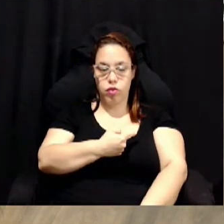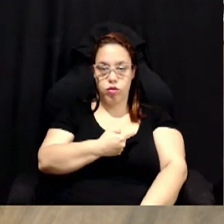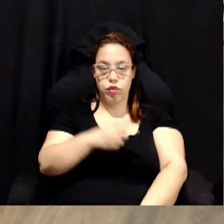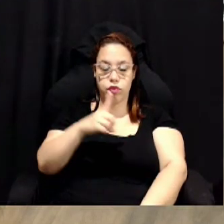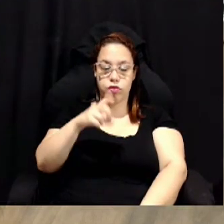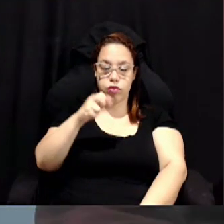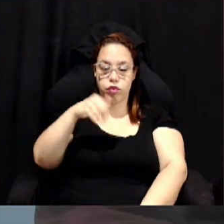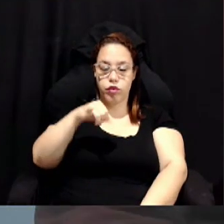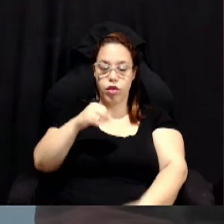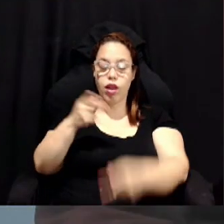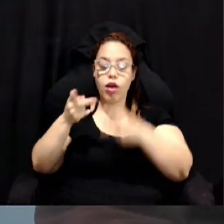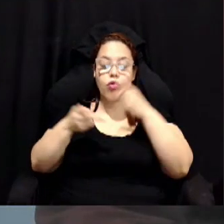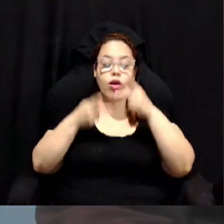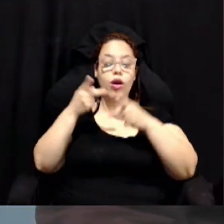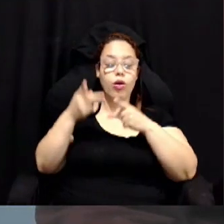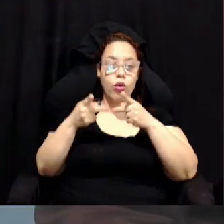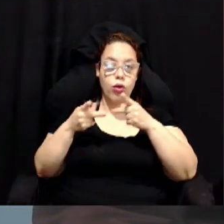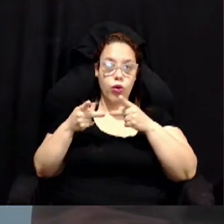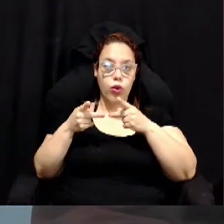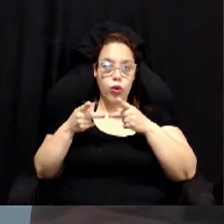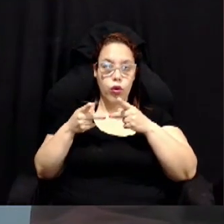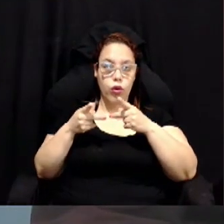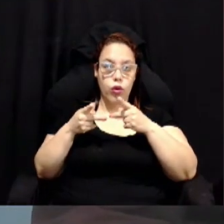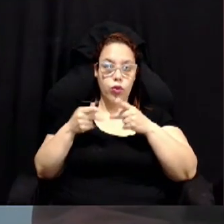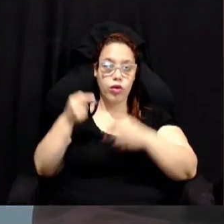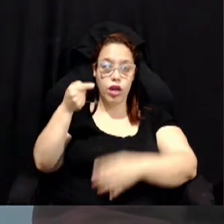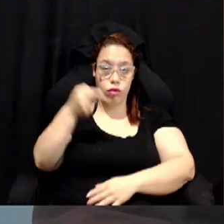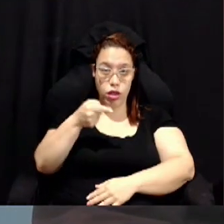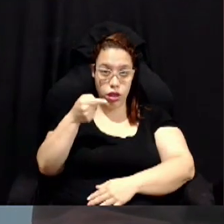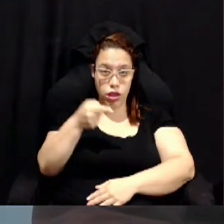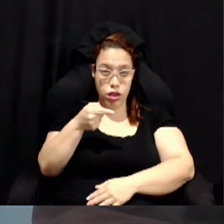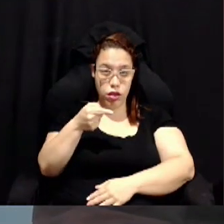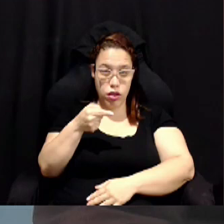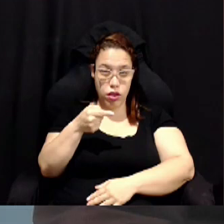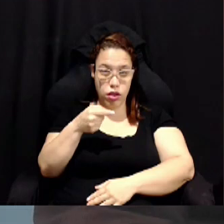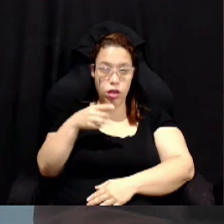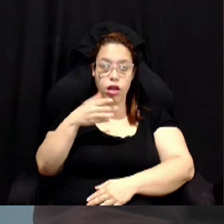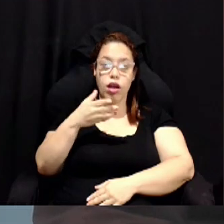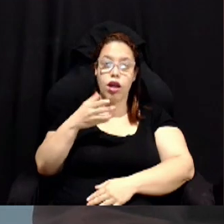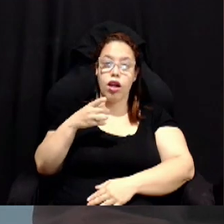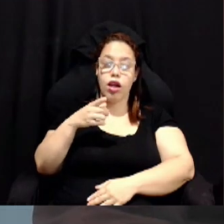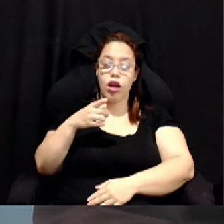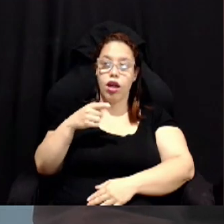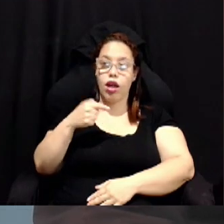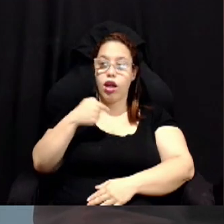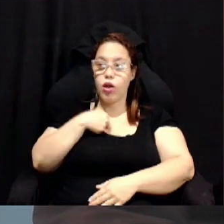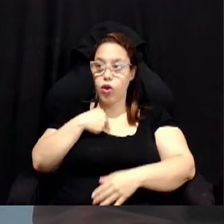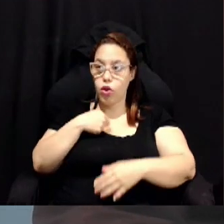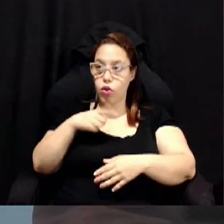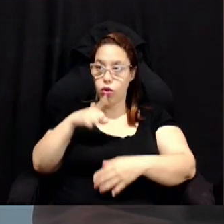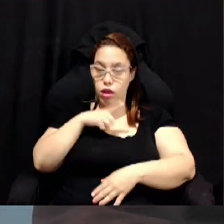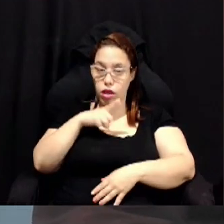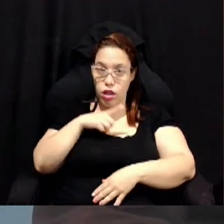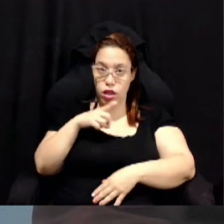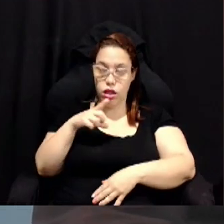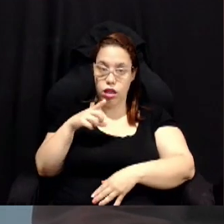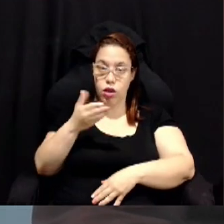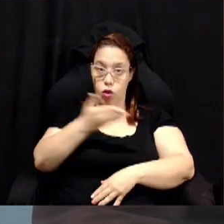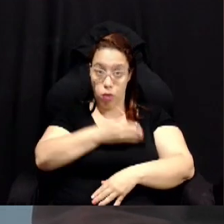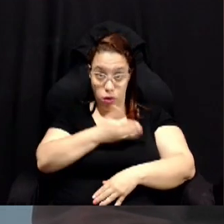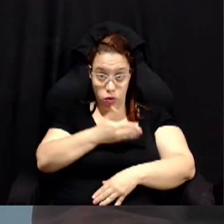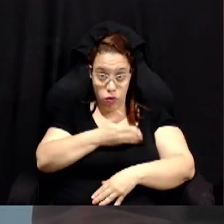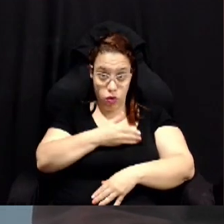citou um relato aqui. Eu tenho uma amiga, hoje ela é professora, a professora Lica. Ela tem um